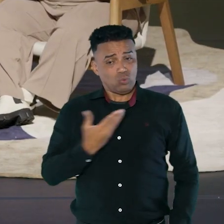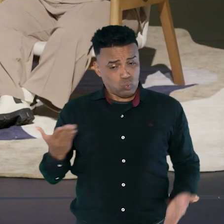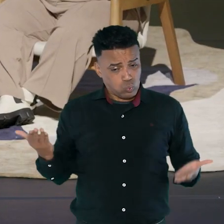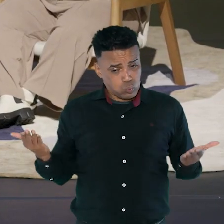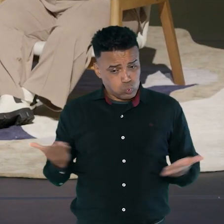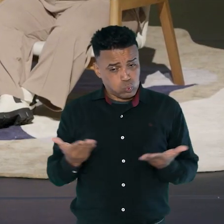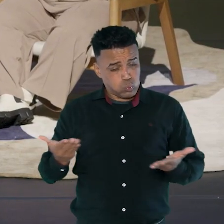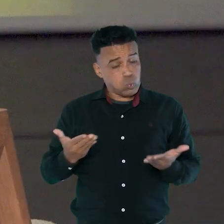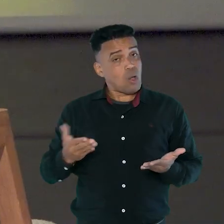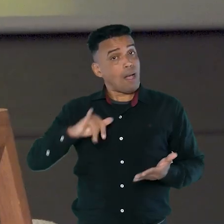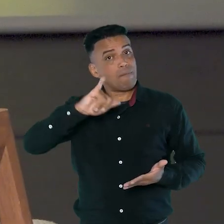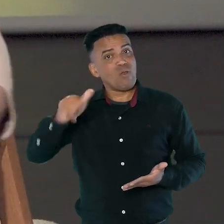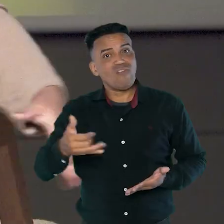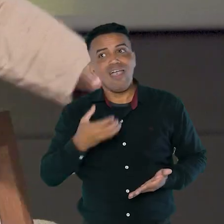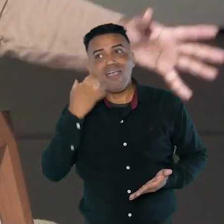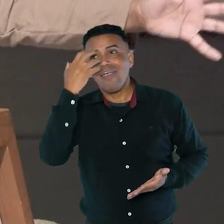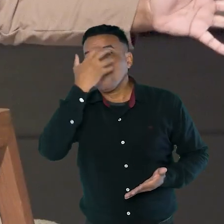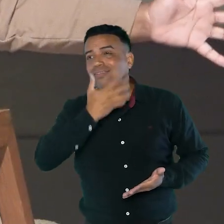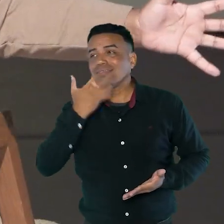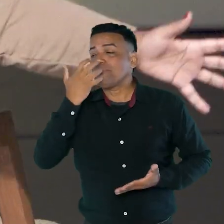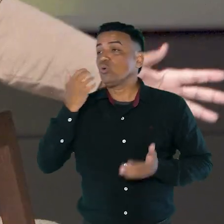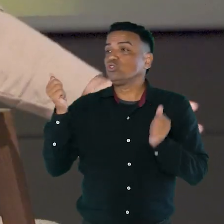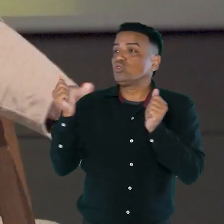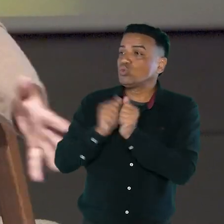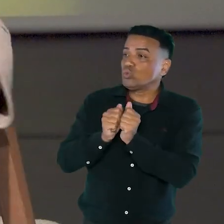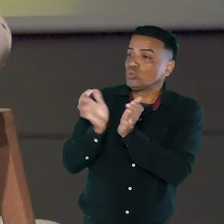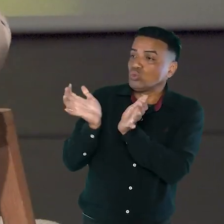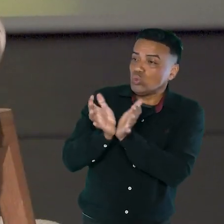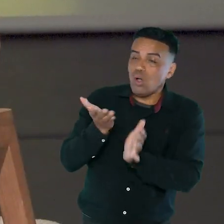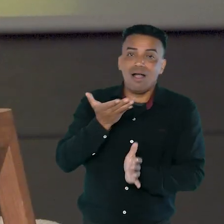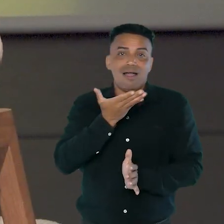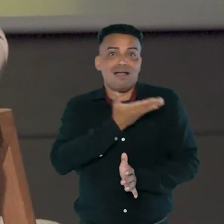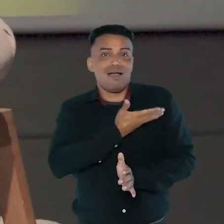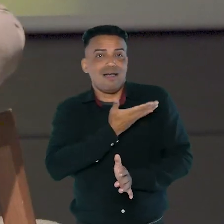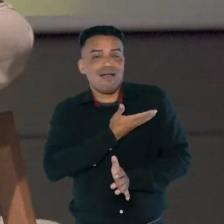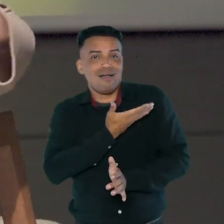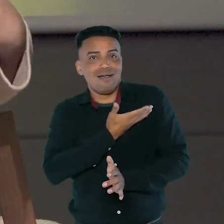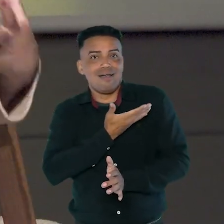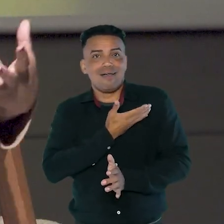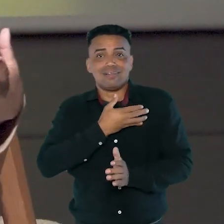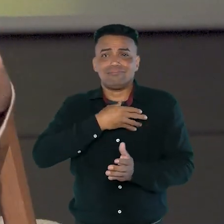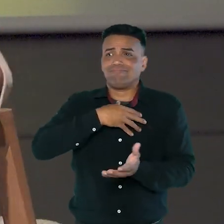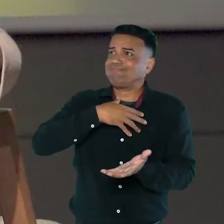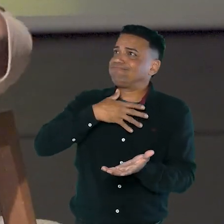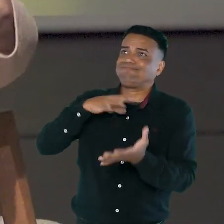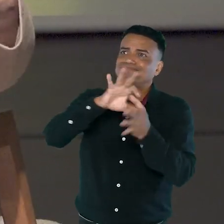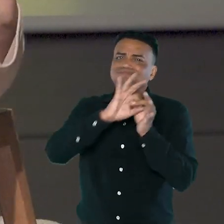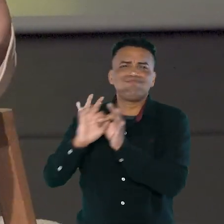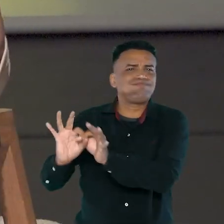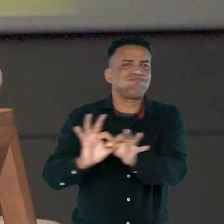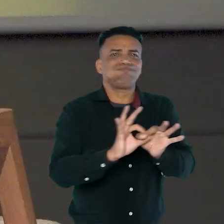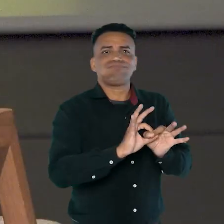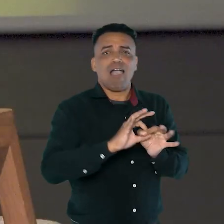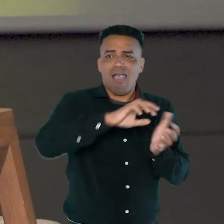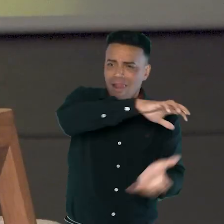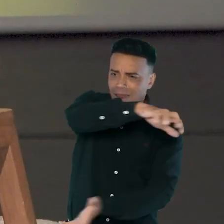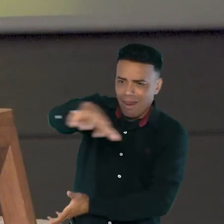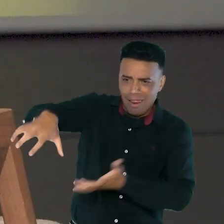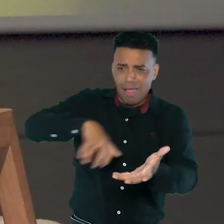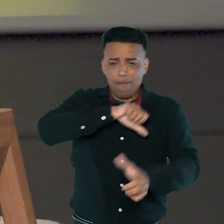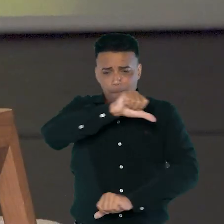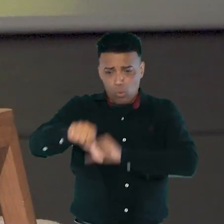momento, curtindo esse som, com as minhas amigas, com os meus amigos, é envolvente, é